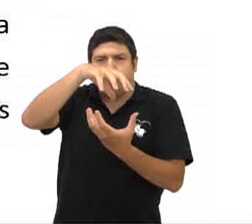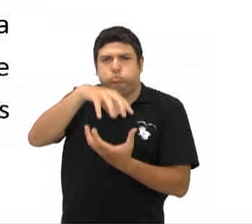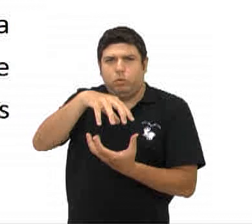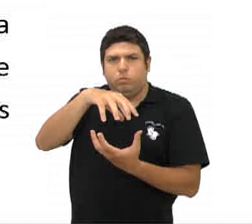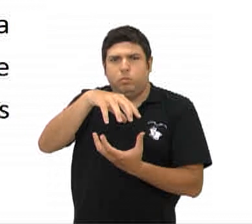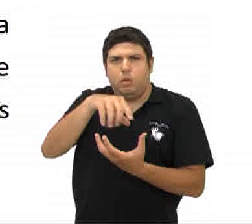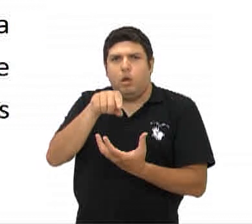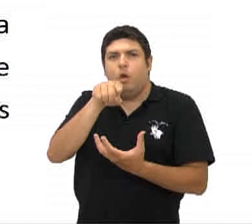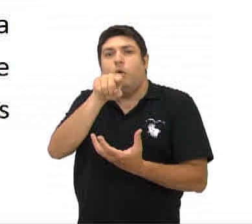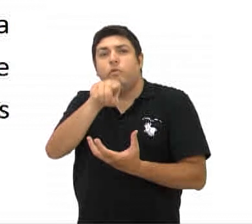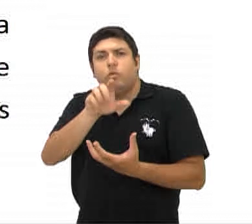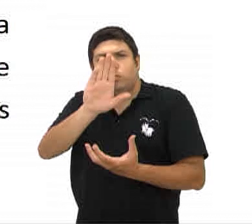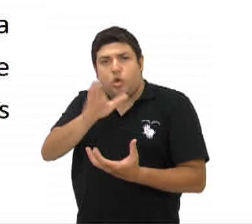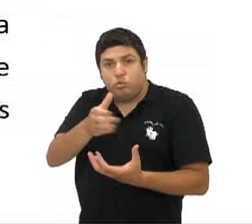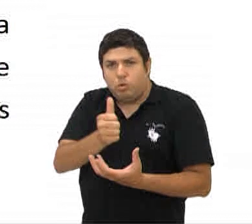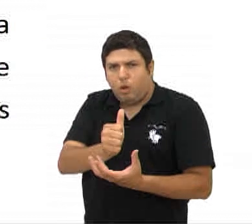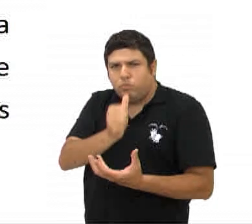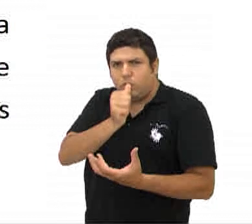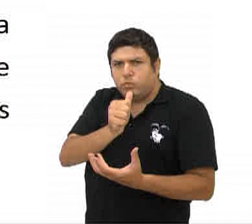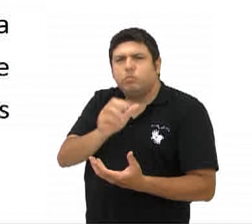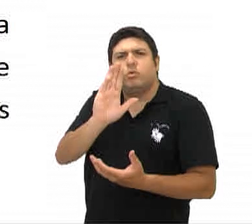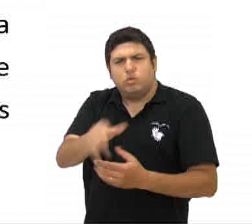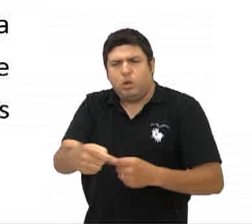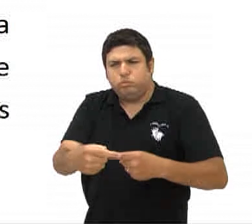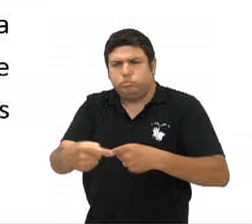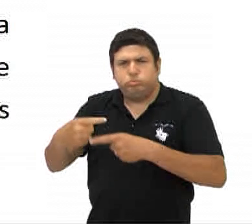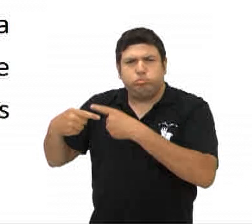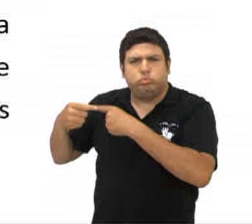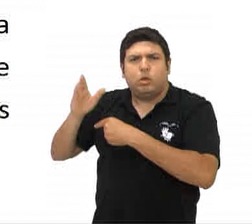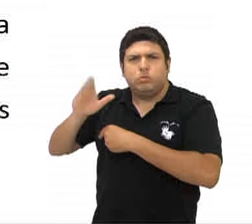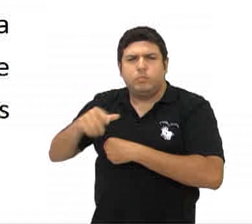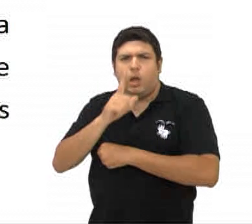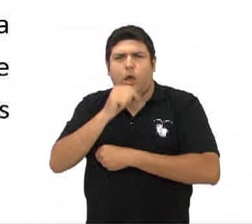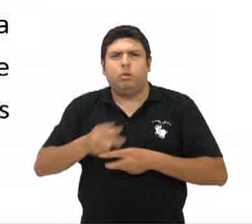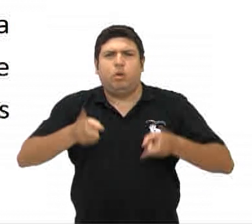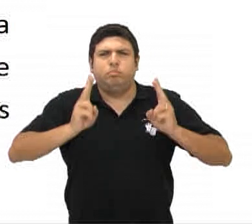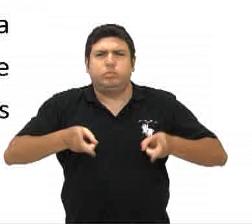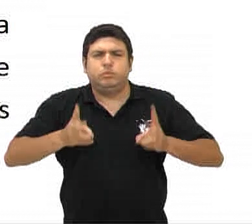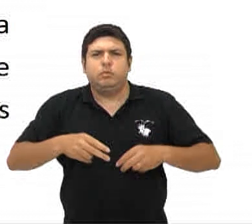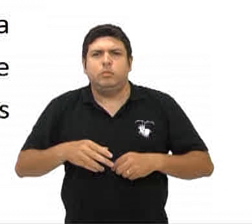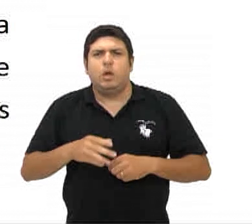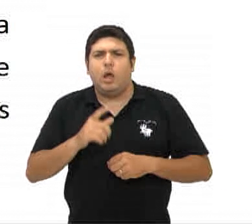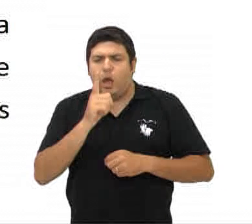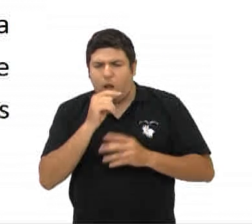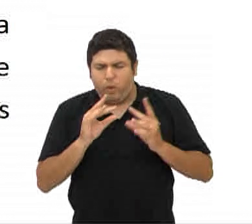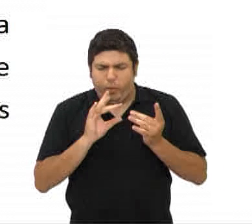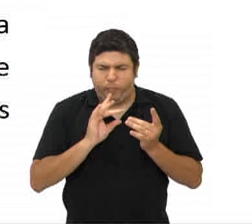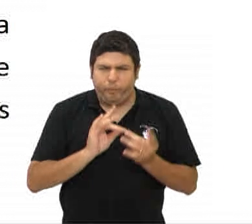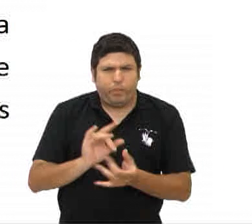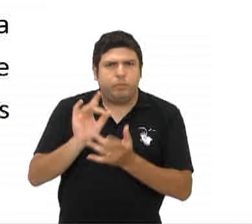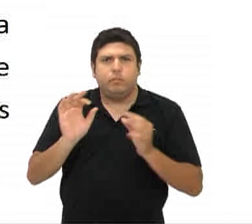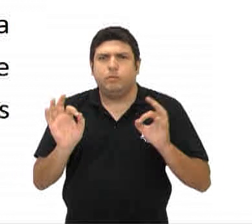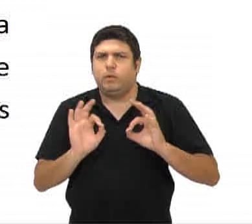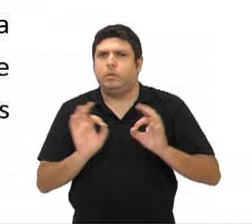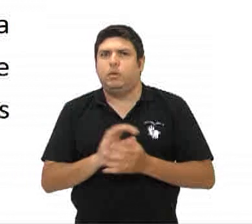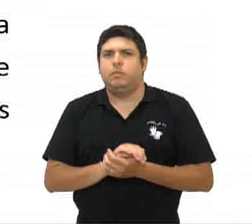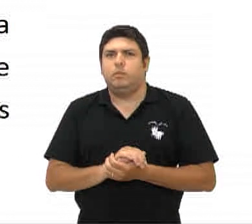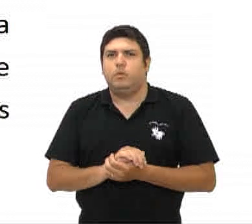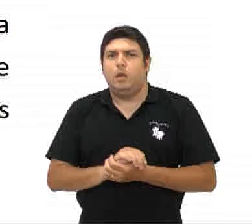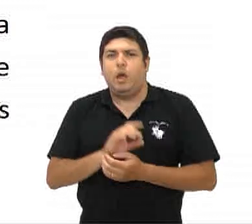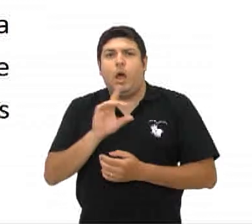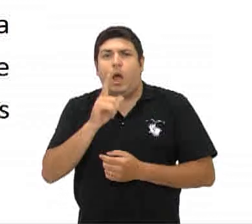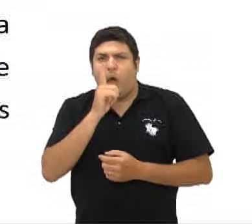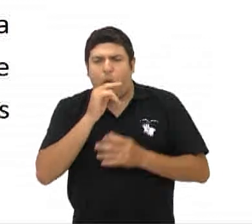você toma hoje já passaram pela goela de algum dinossauro, já que a água é quase indestrutível. Apenas uma coisa pode acabar com ela, a